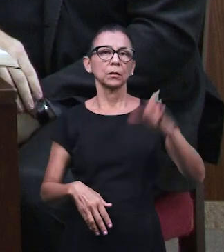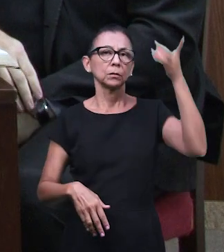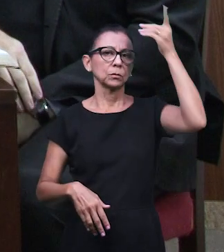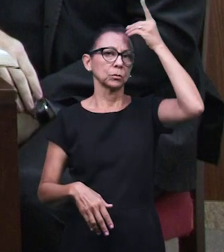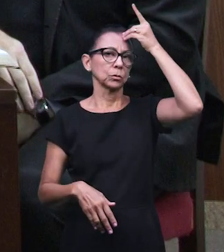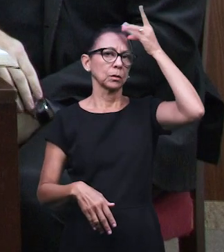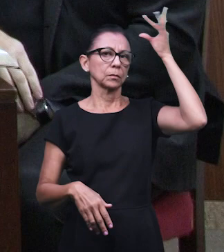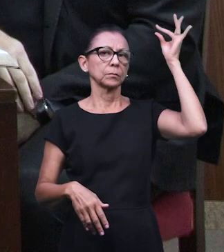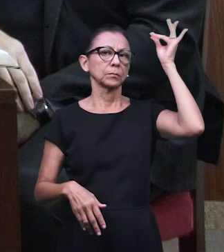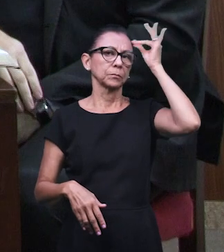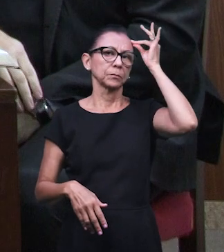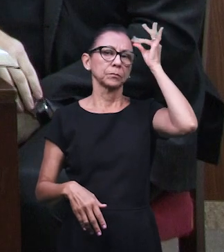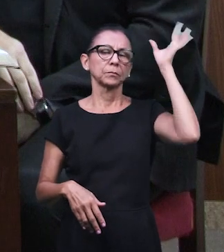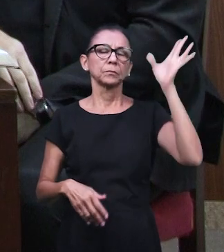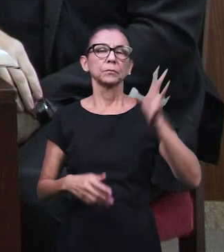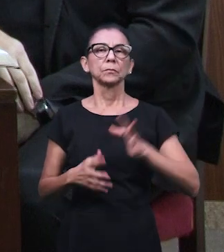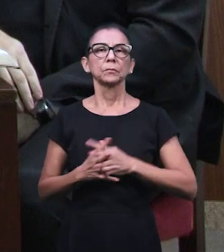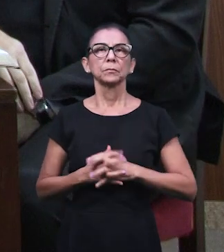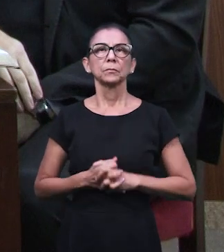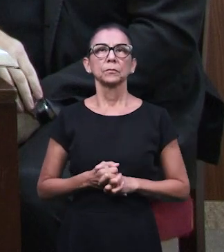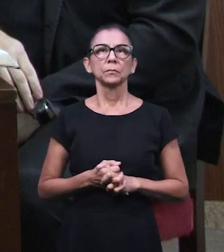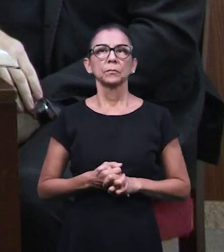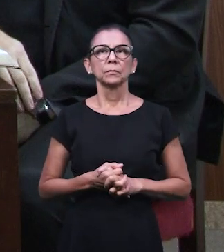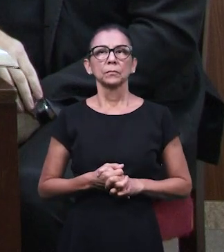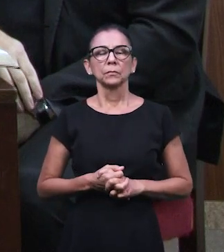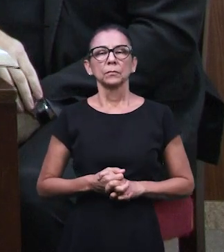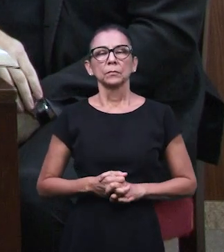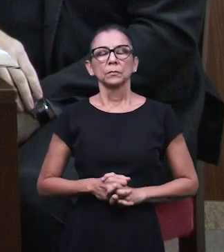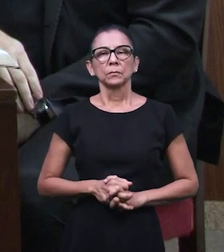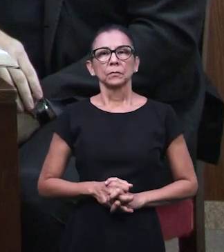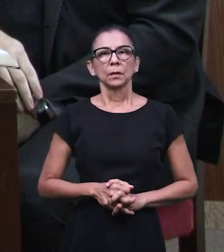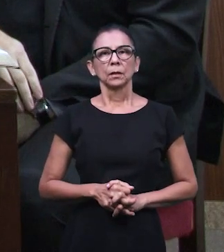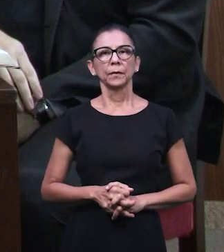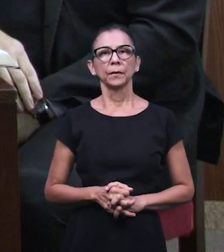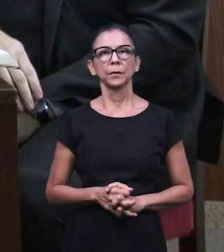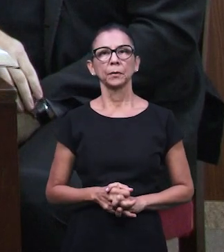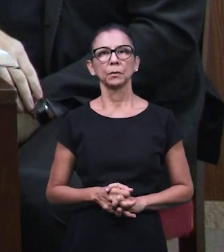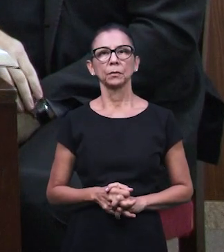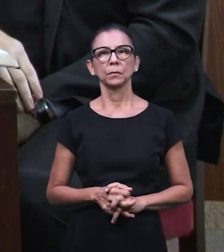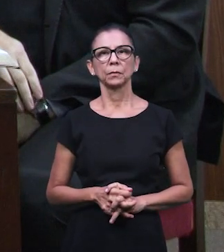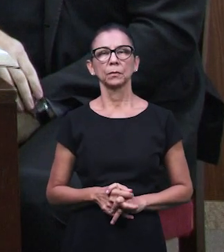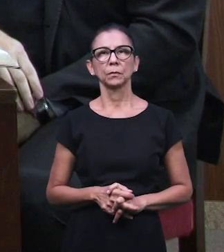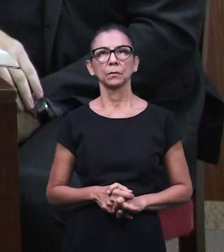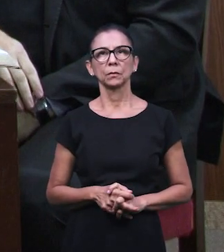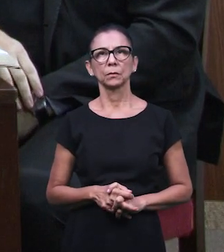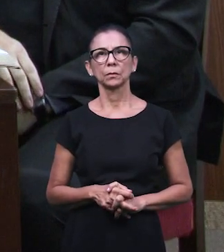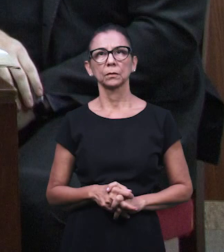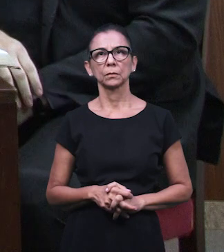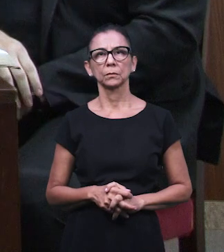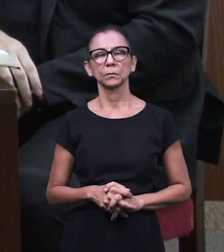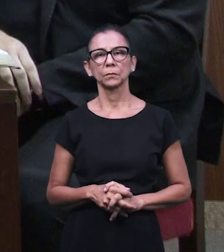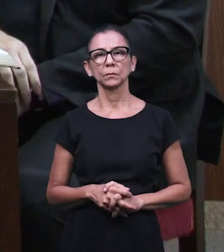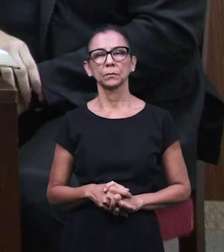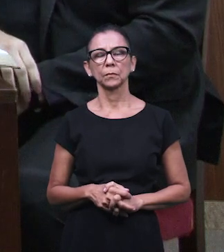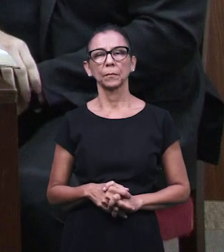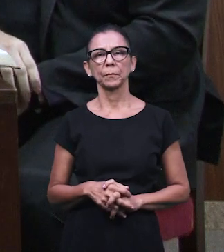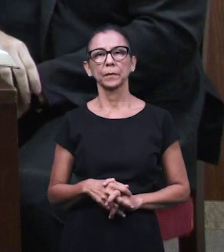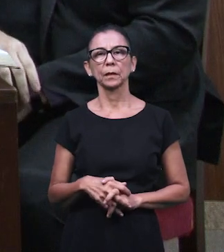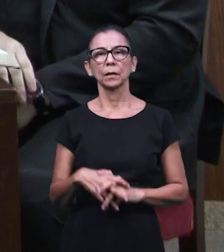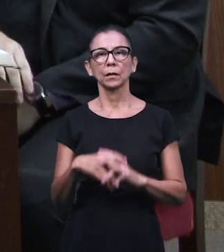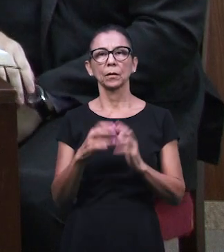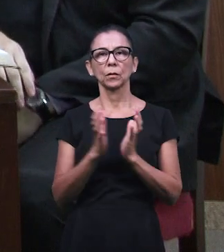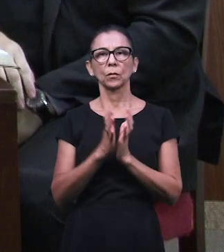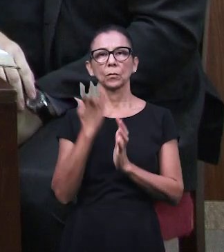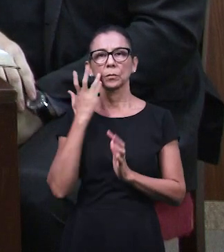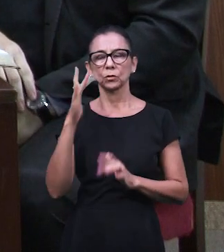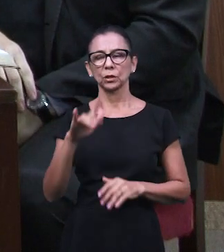ter a resposta das crianças. Temos o ABB Lorena Palma, de Curitiba. Nós temos o Caleb